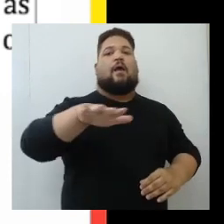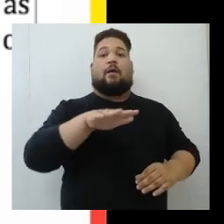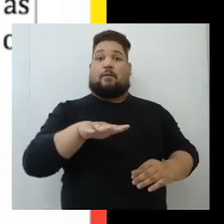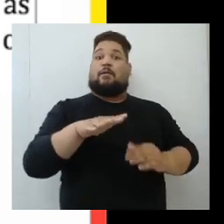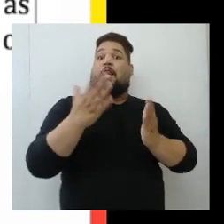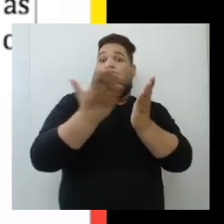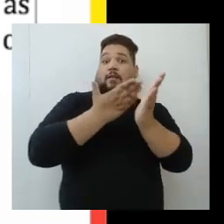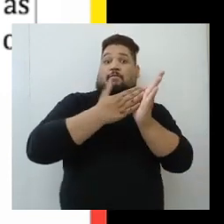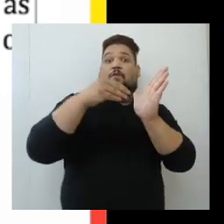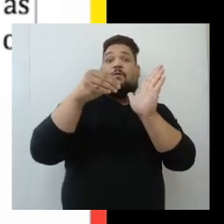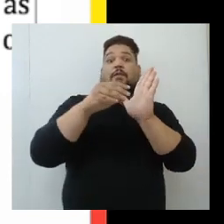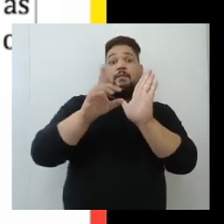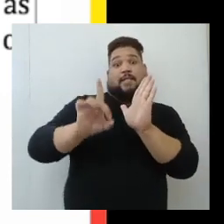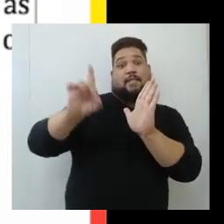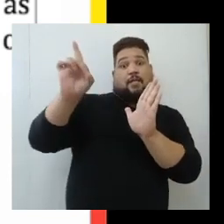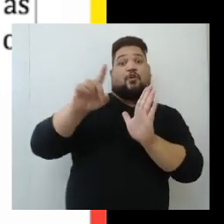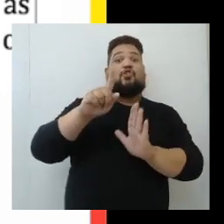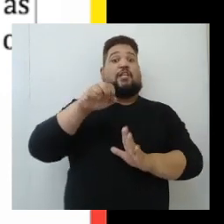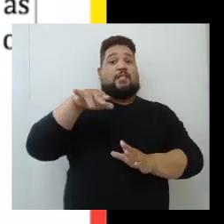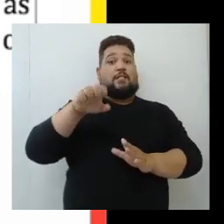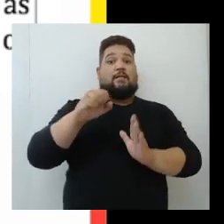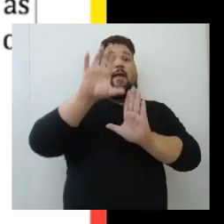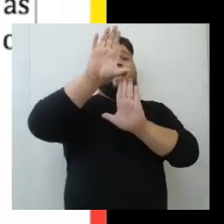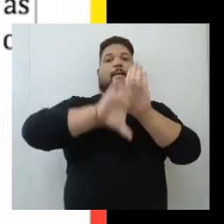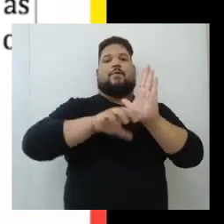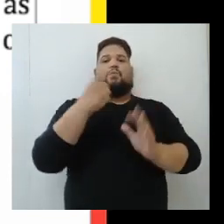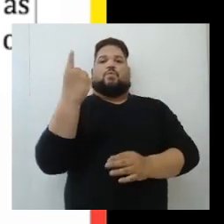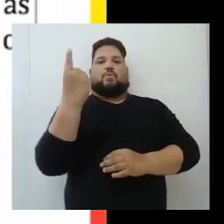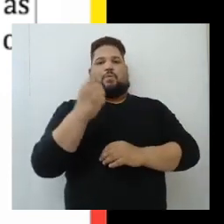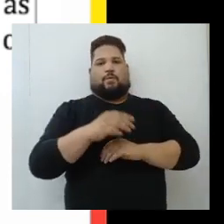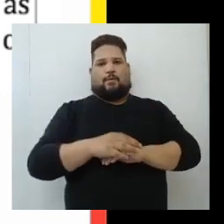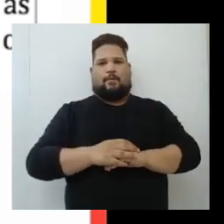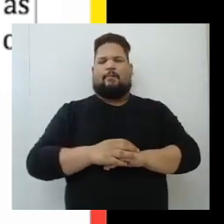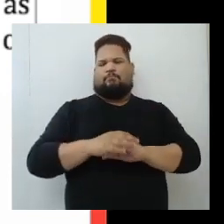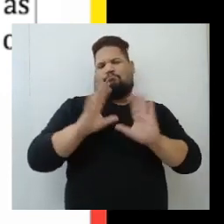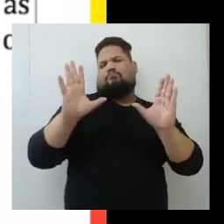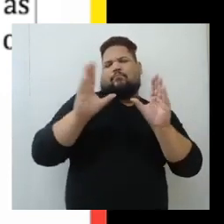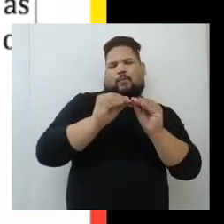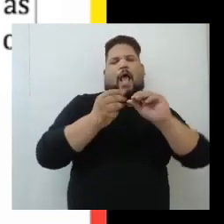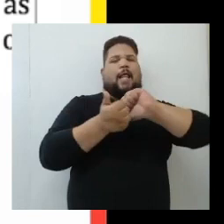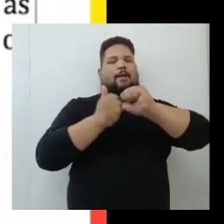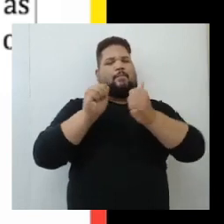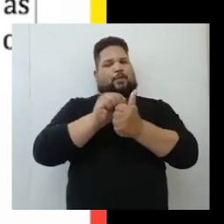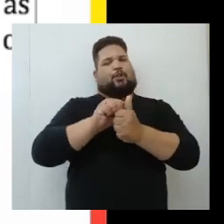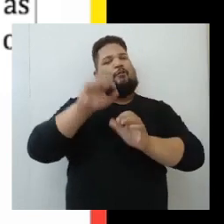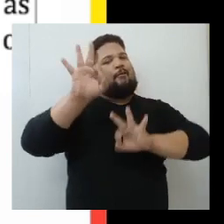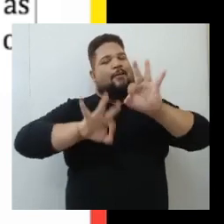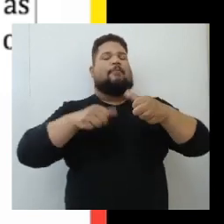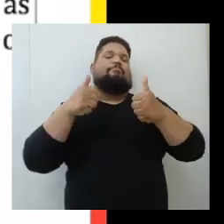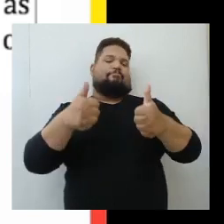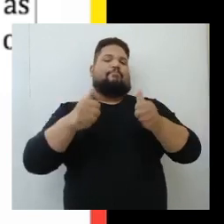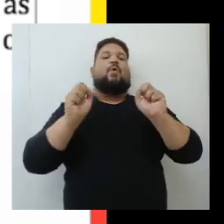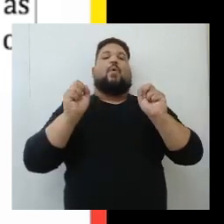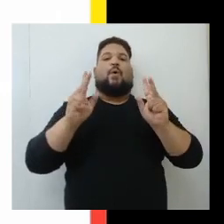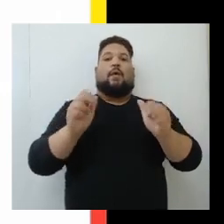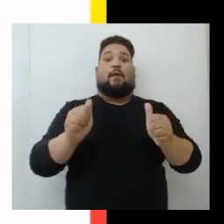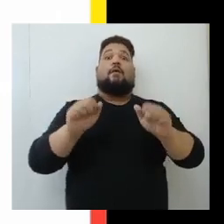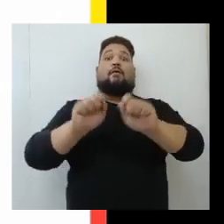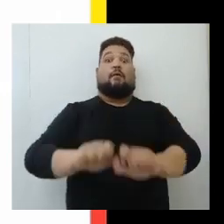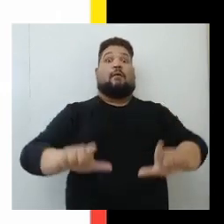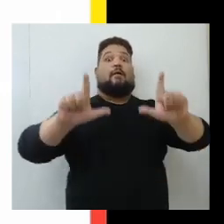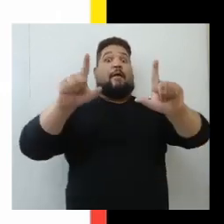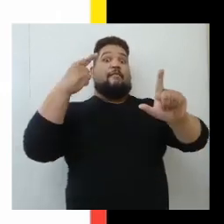Narrativa do livro do Gênesis, lá no capítulo 1. Claro que eu fiz uma pequena adaptação, mas tudo bem. Ainda no